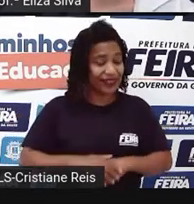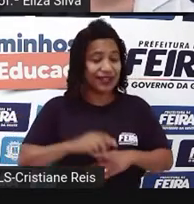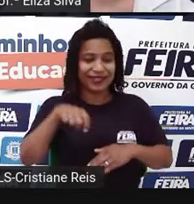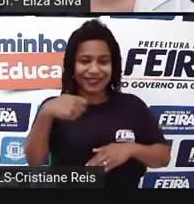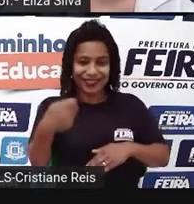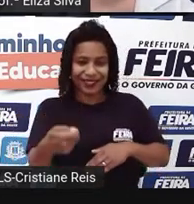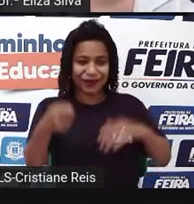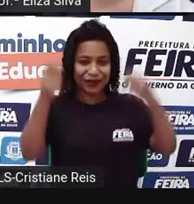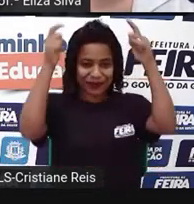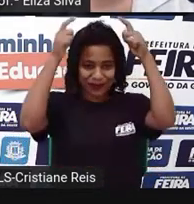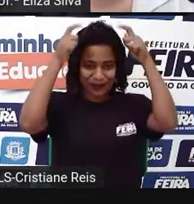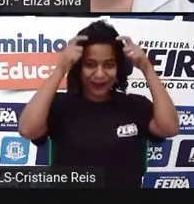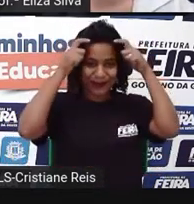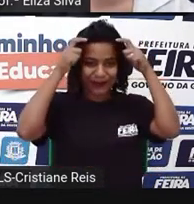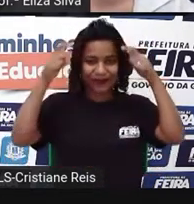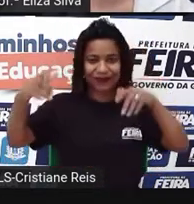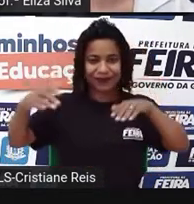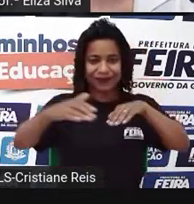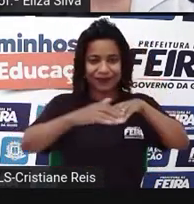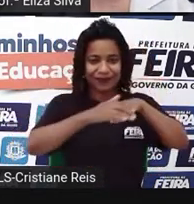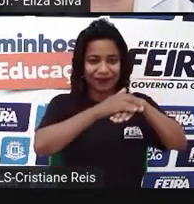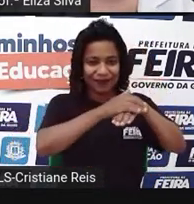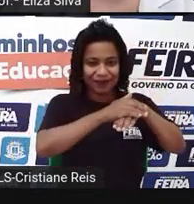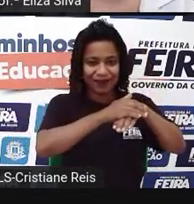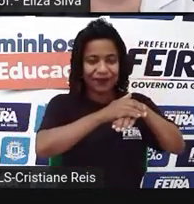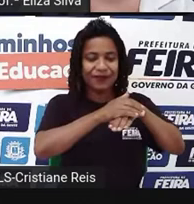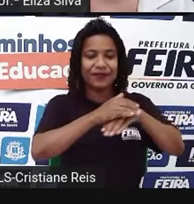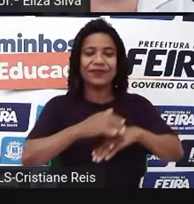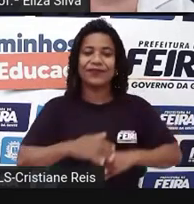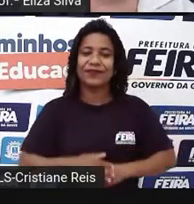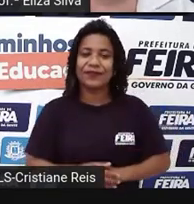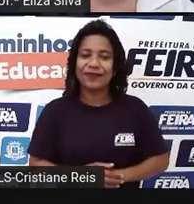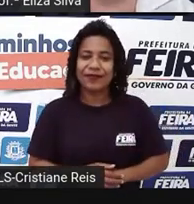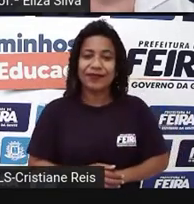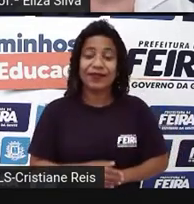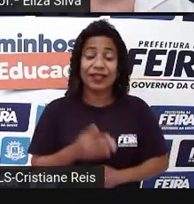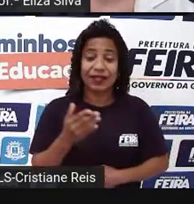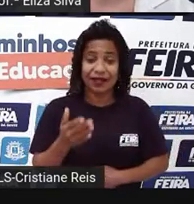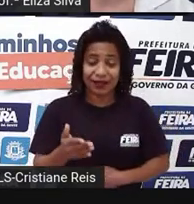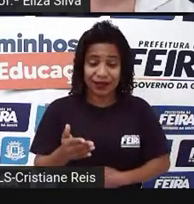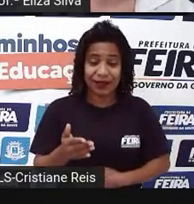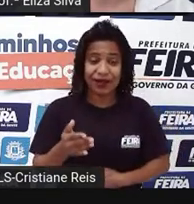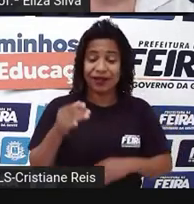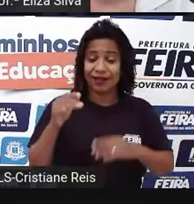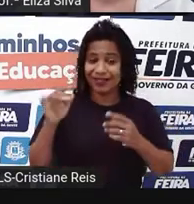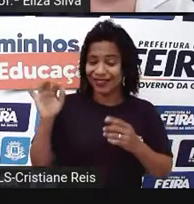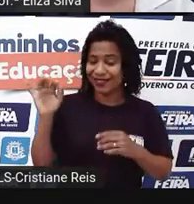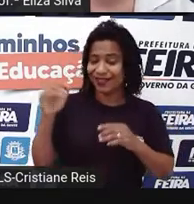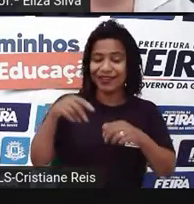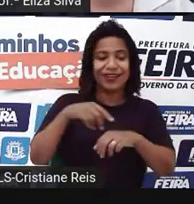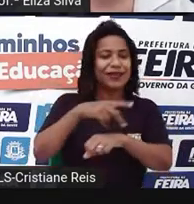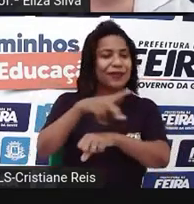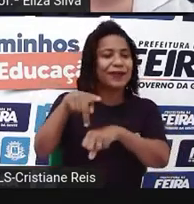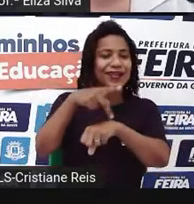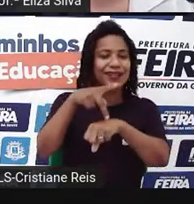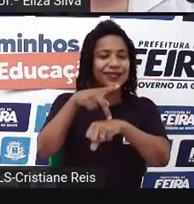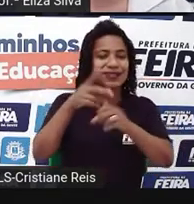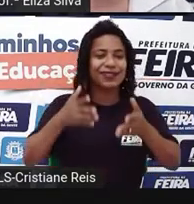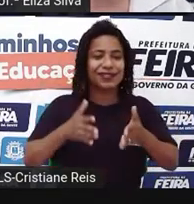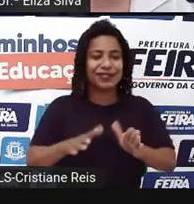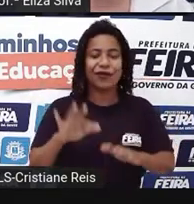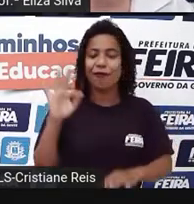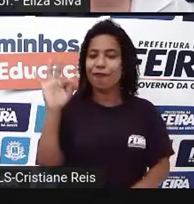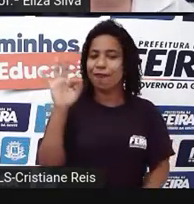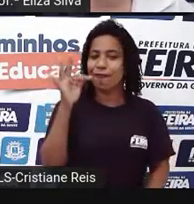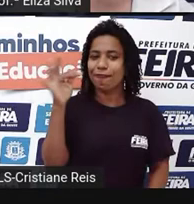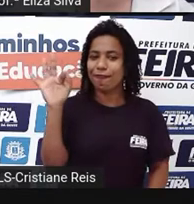Cinderela, observem a dica. Se a nacionalidade dela é French, francesa, então, ela é de